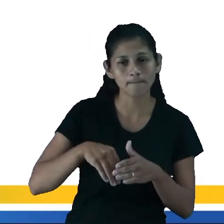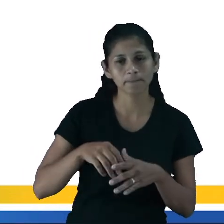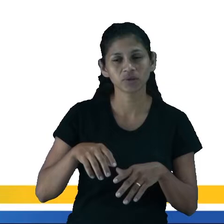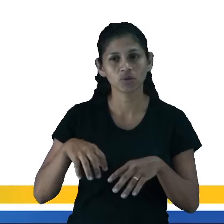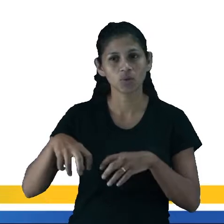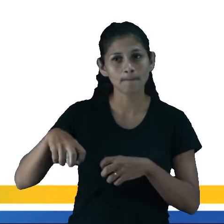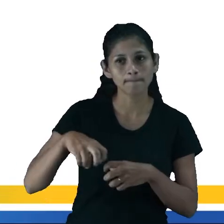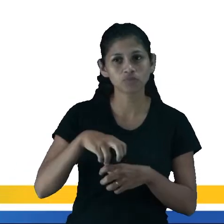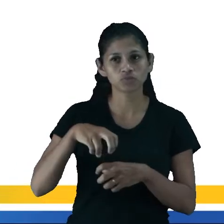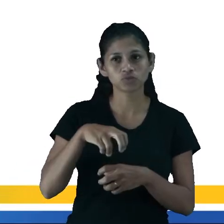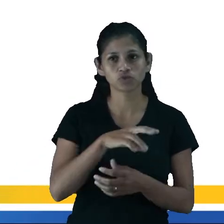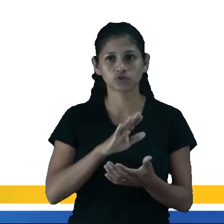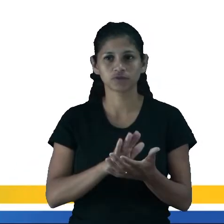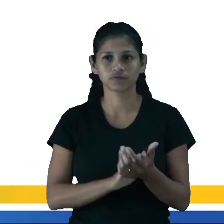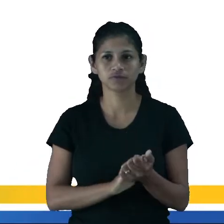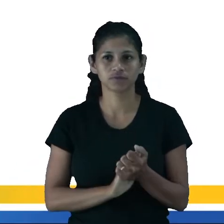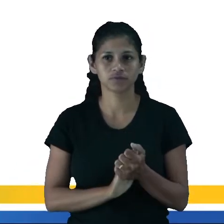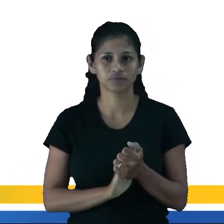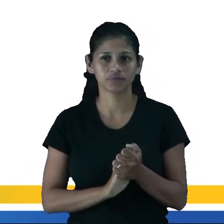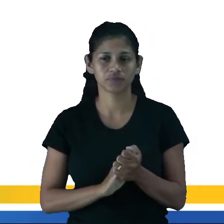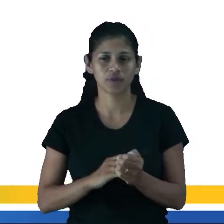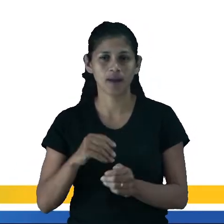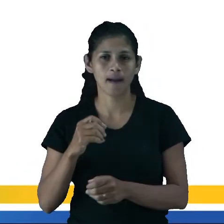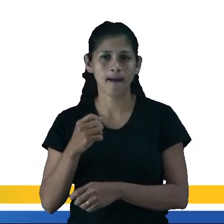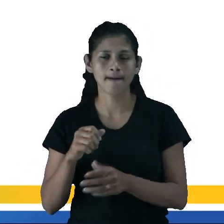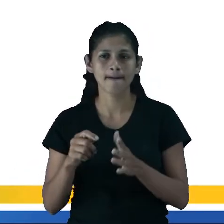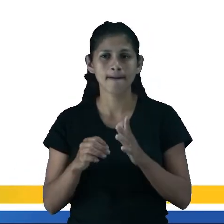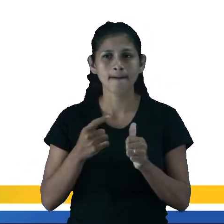bonde elétrico, ela foi inaugurada em